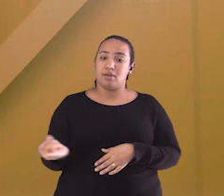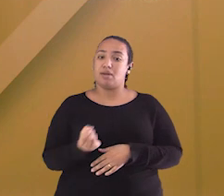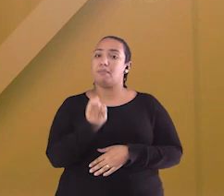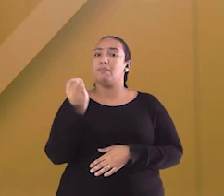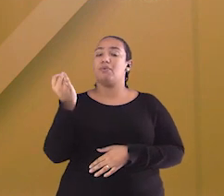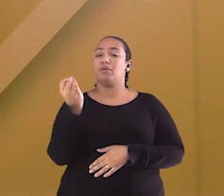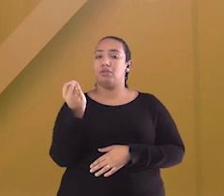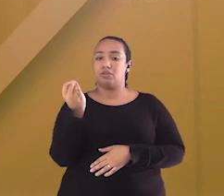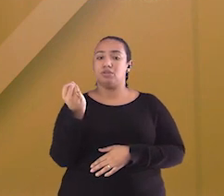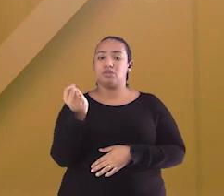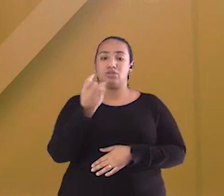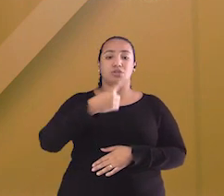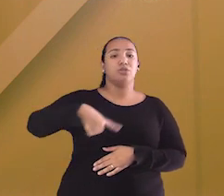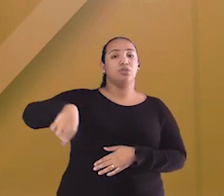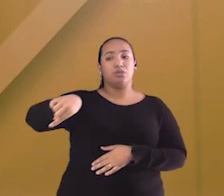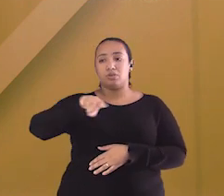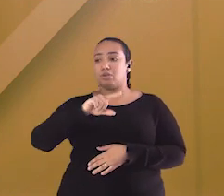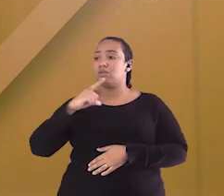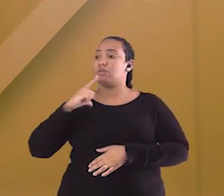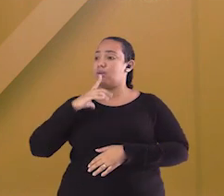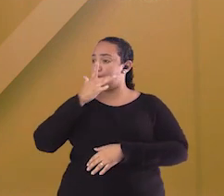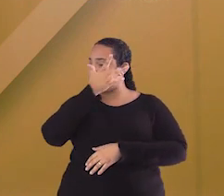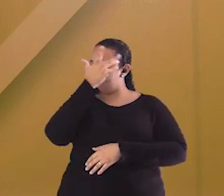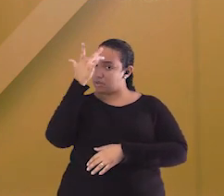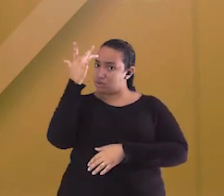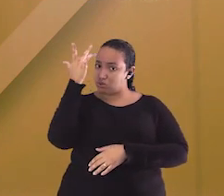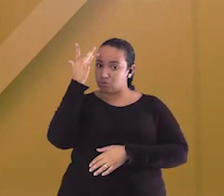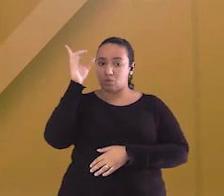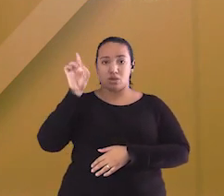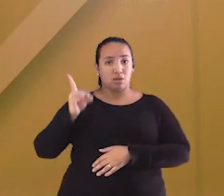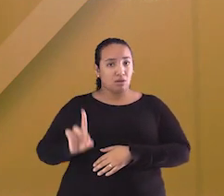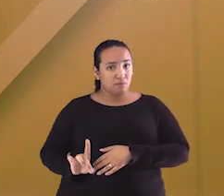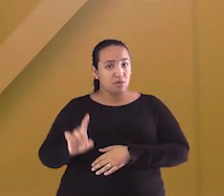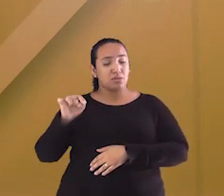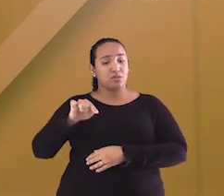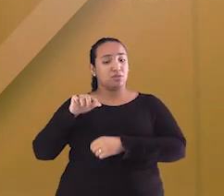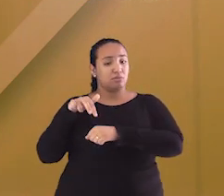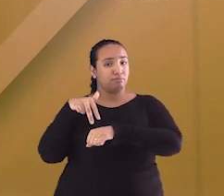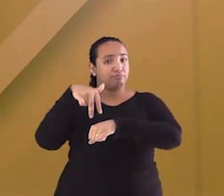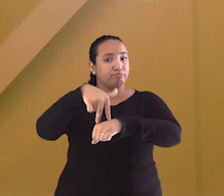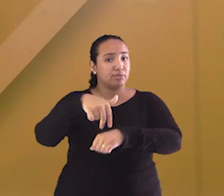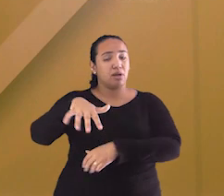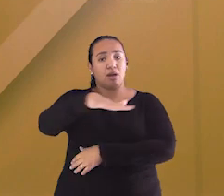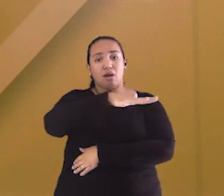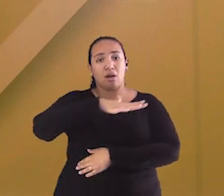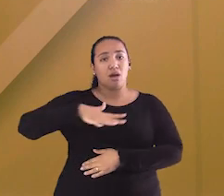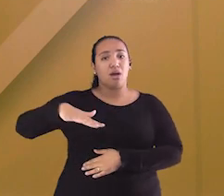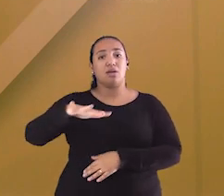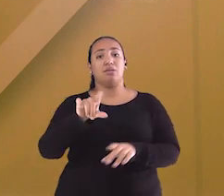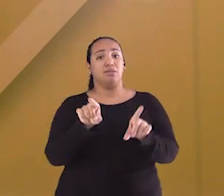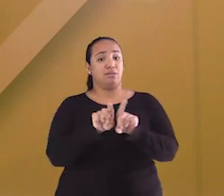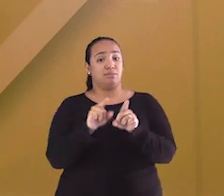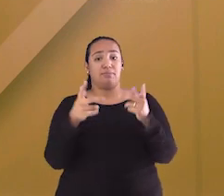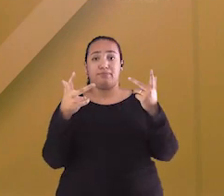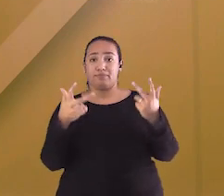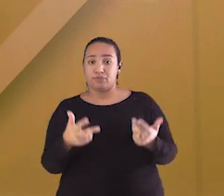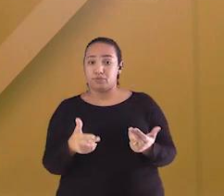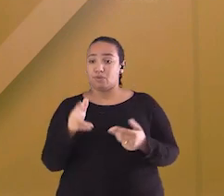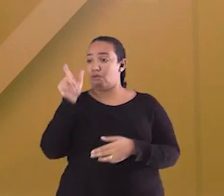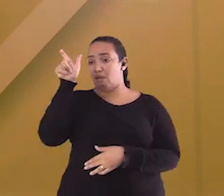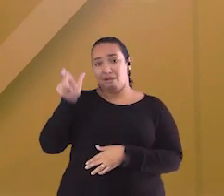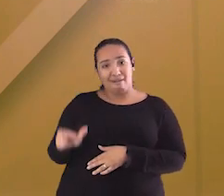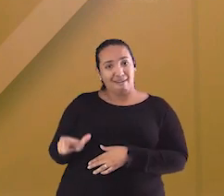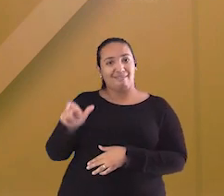que a gente tenha mais pessoas com deficiência ocupando os espaços também, e que, assim como a Isabela, estejam